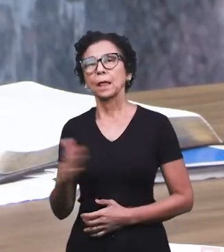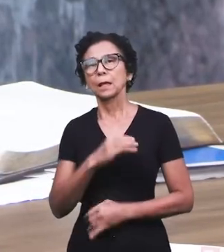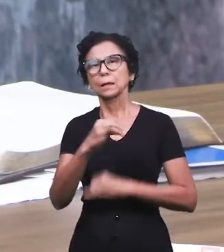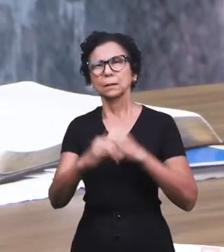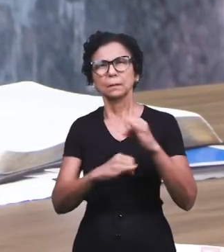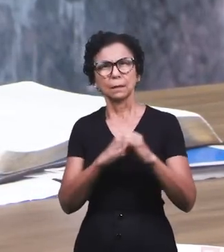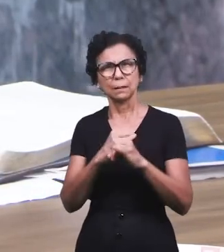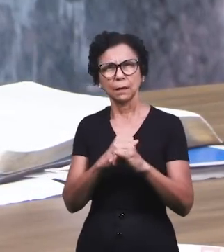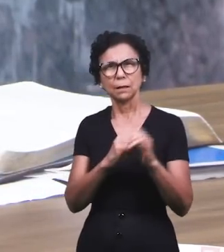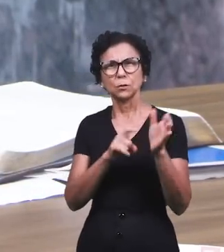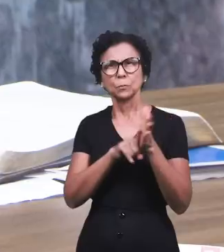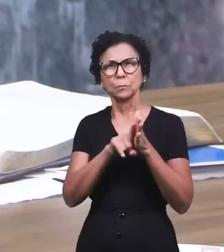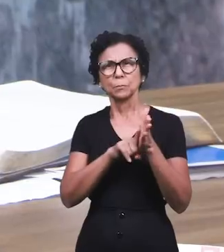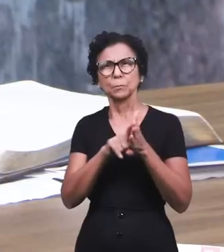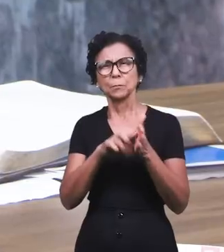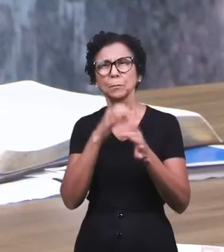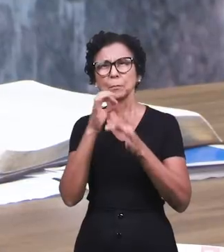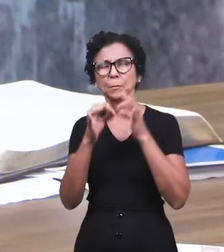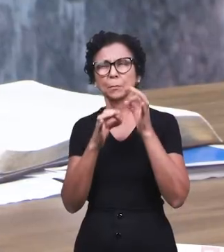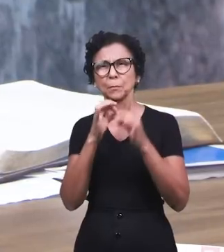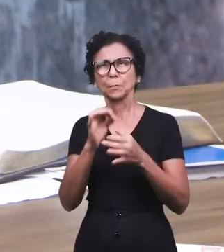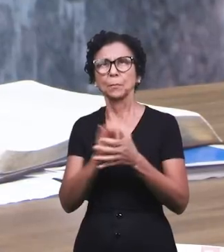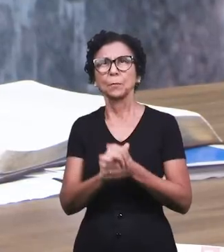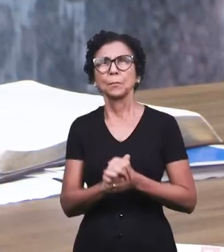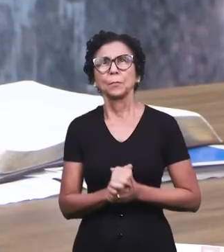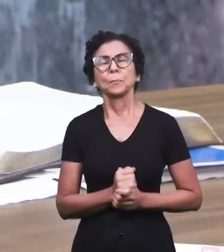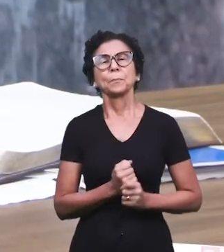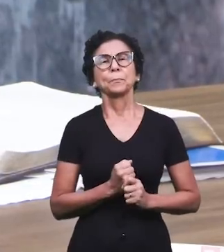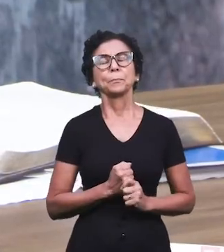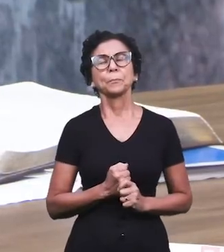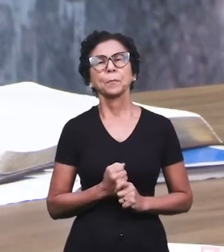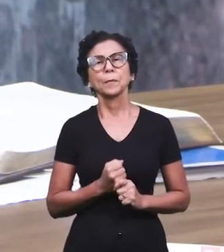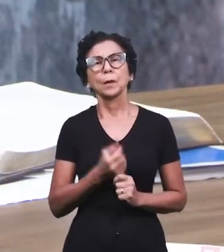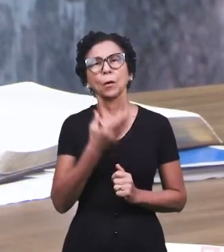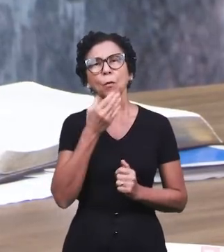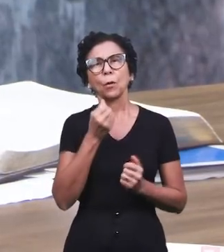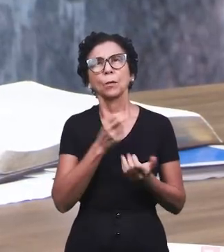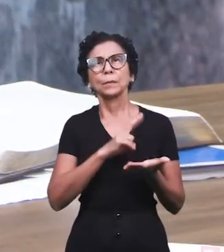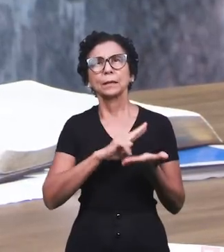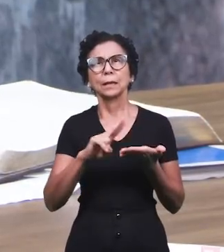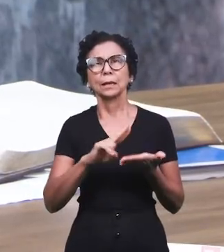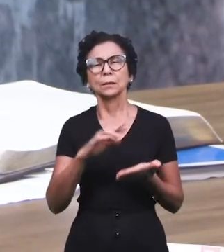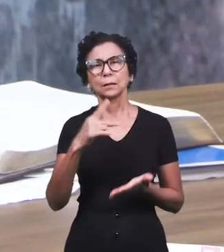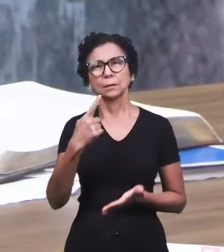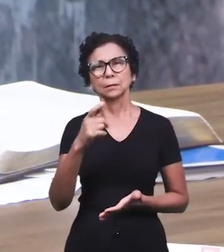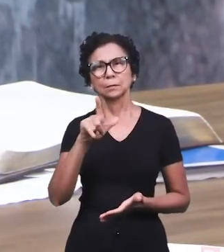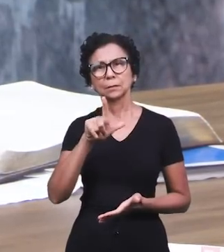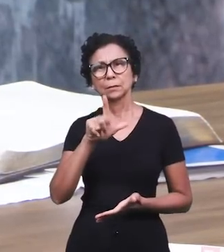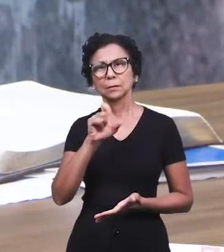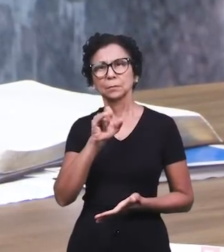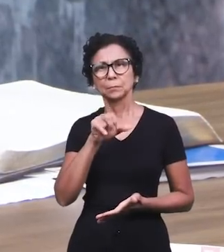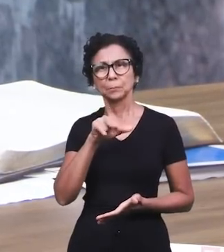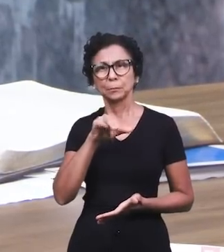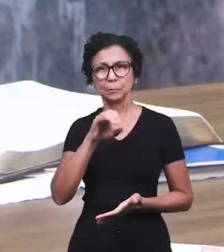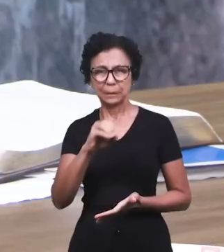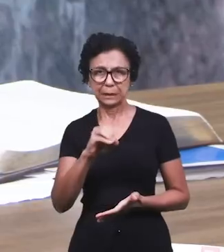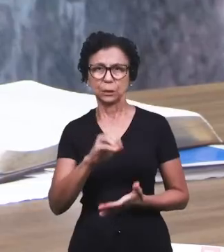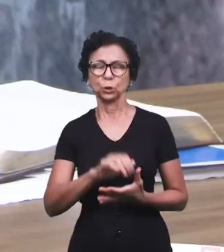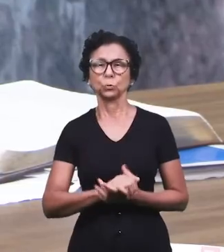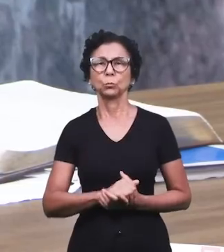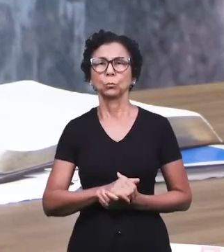que pesquisem sobre as cartas de Plínio, o Moço. Plínio era uma autoridade que